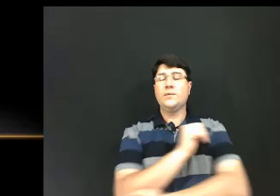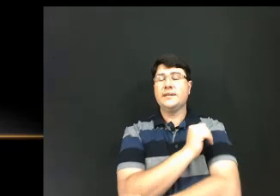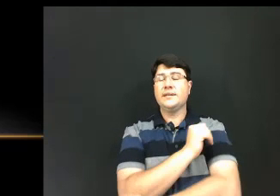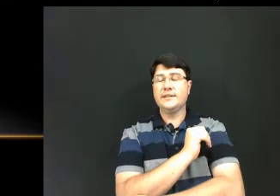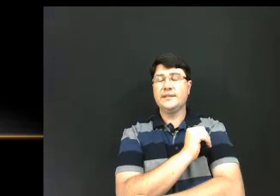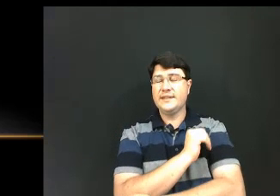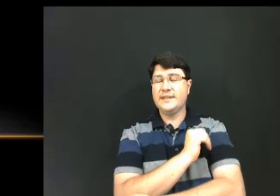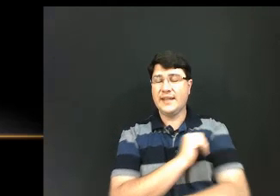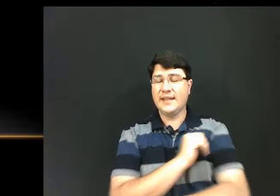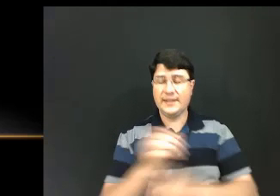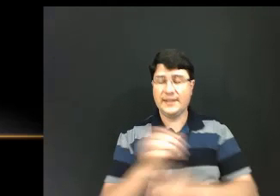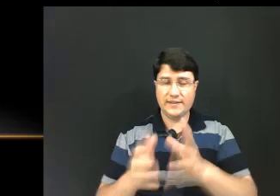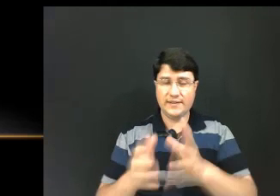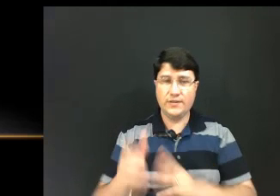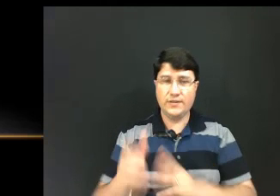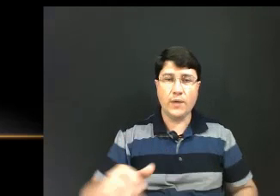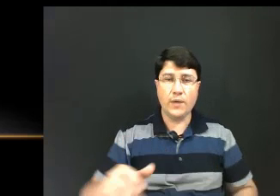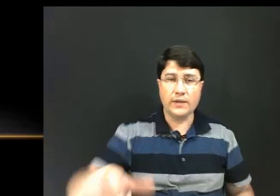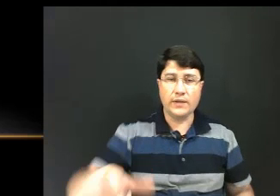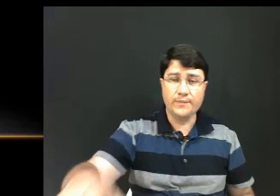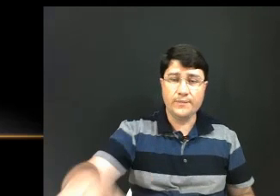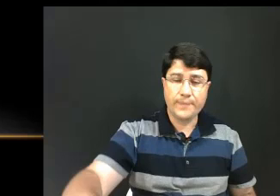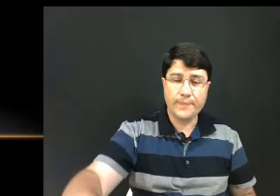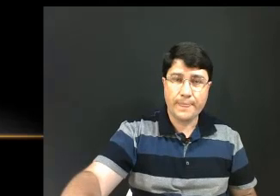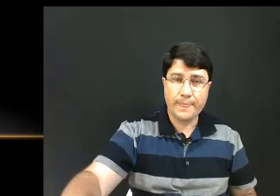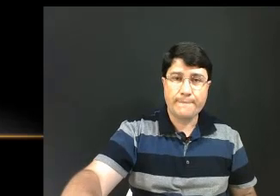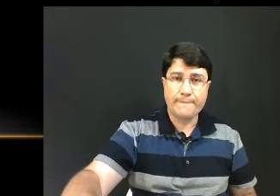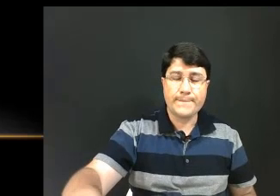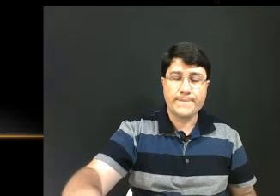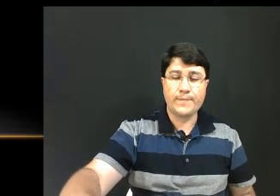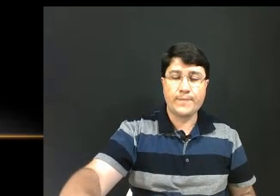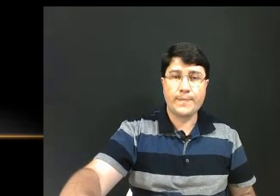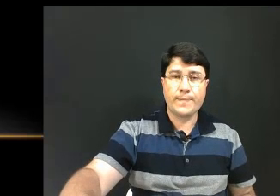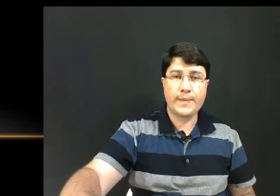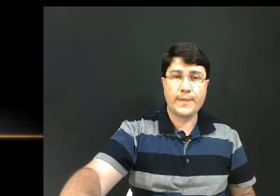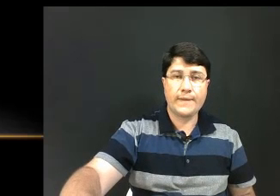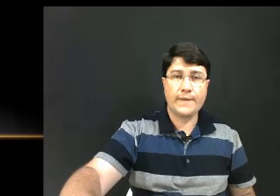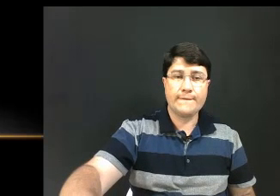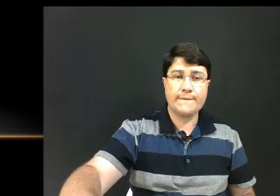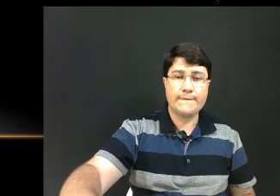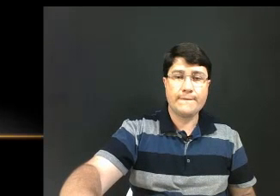uma língua de sinais visual, né?